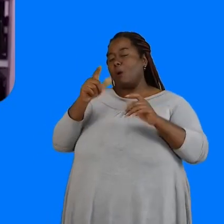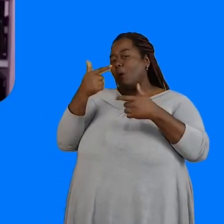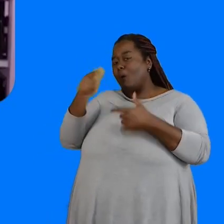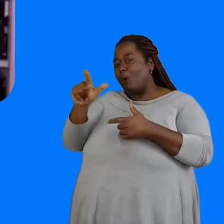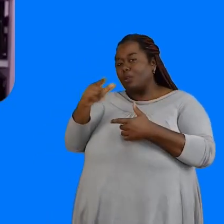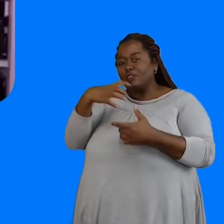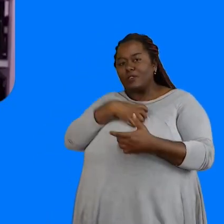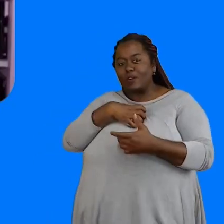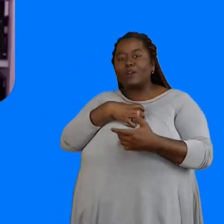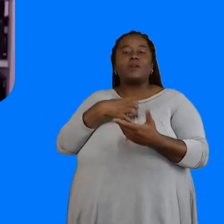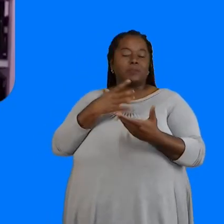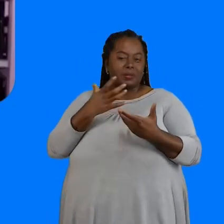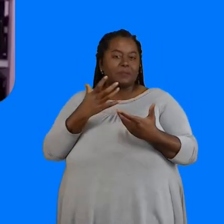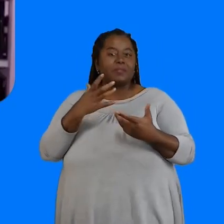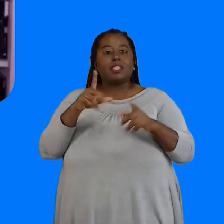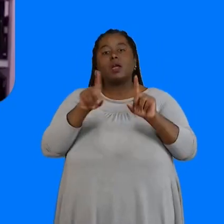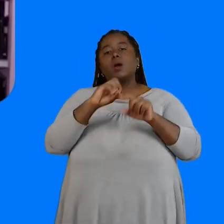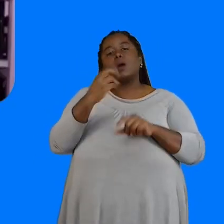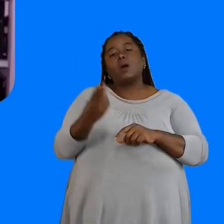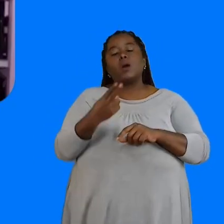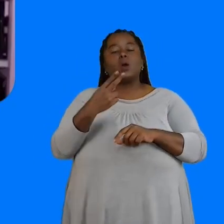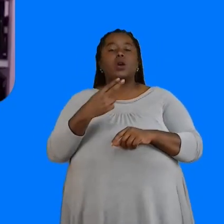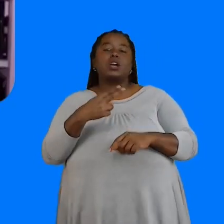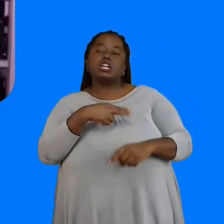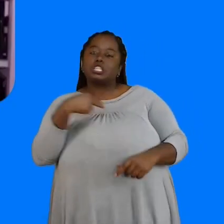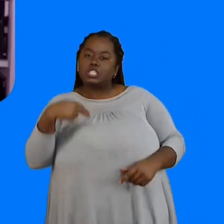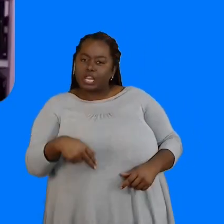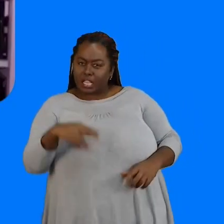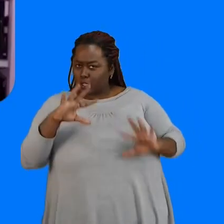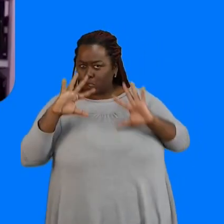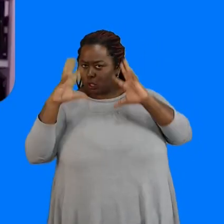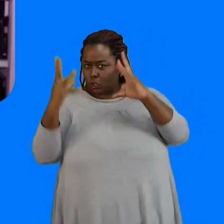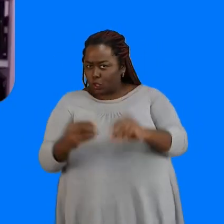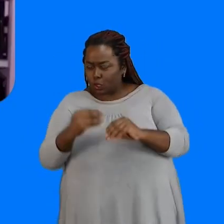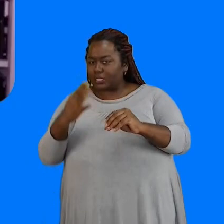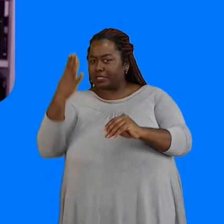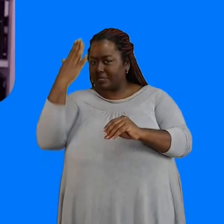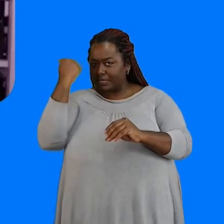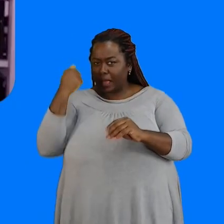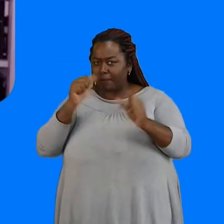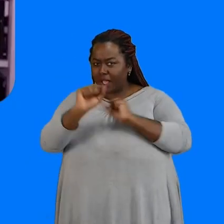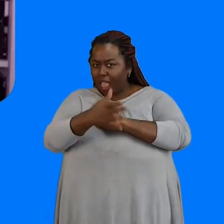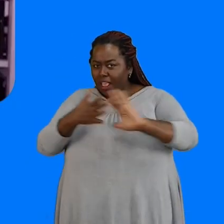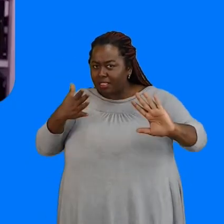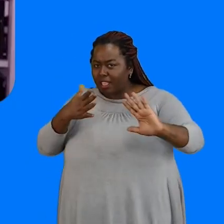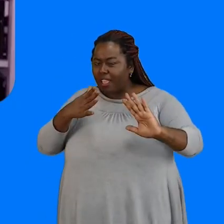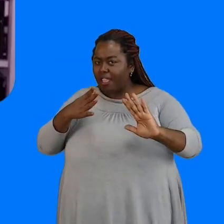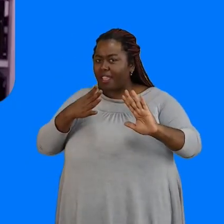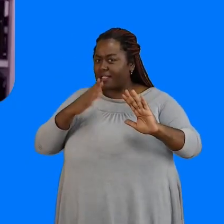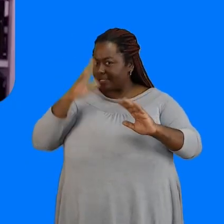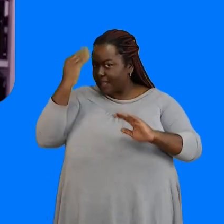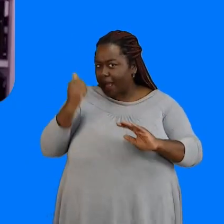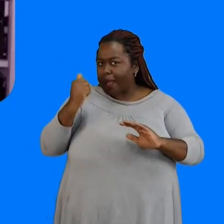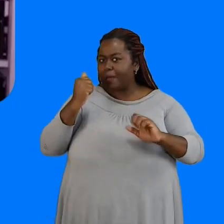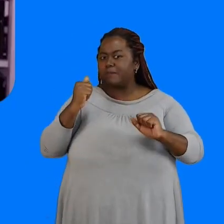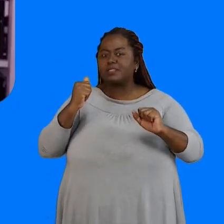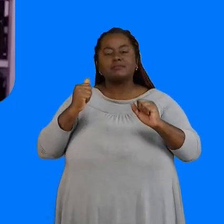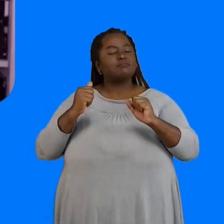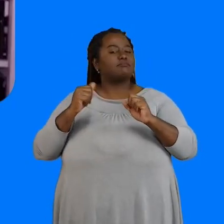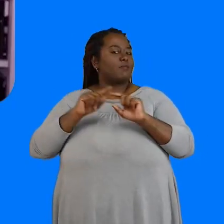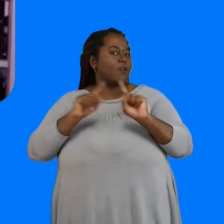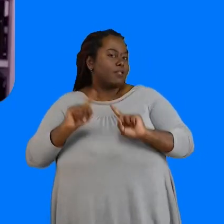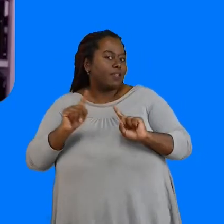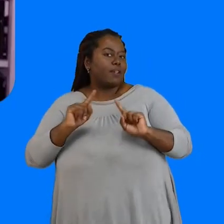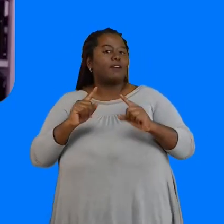os chineses sabem lutar karaté. São tudo histórias, né, que contamos sobre os outros e que não conhecemos, no fundo,